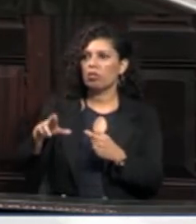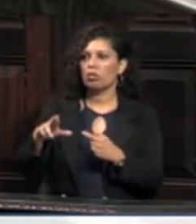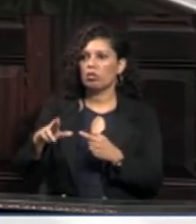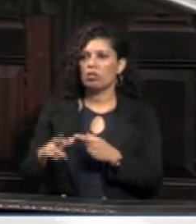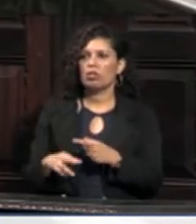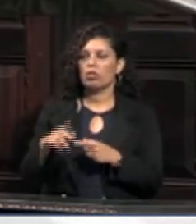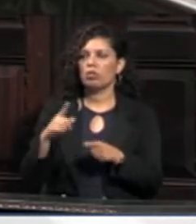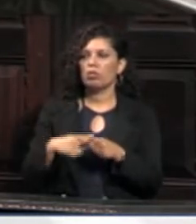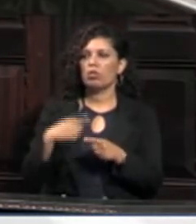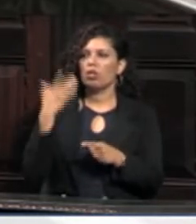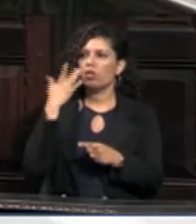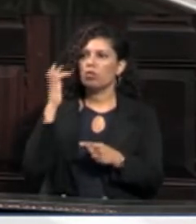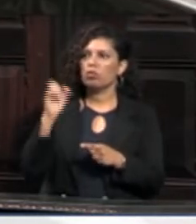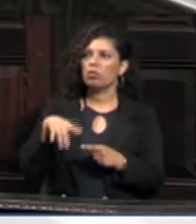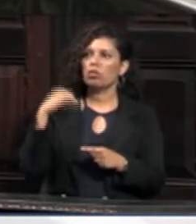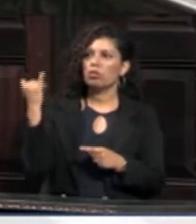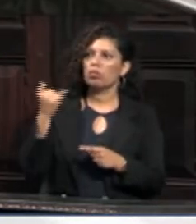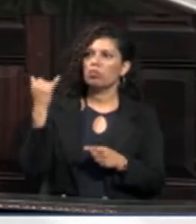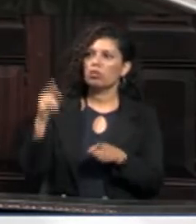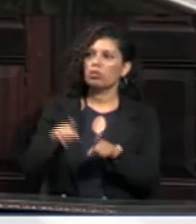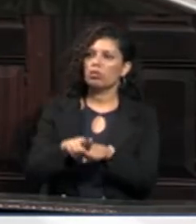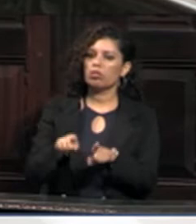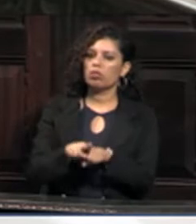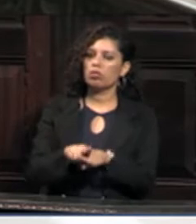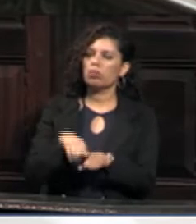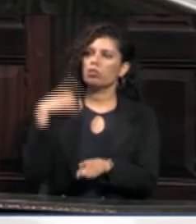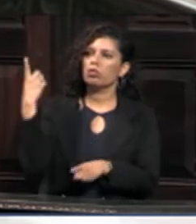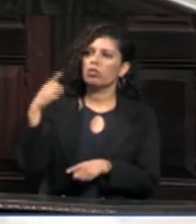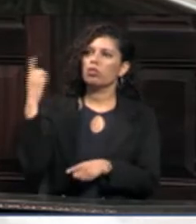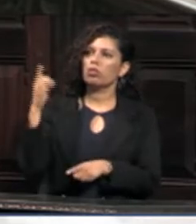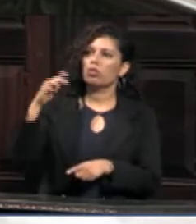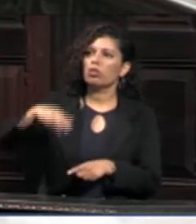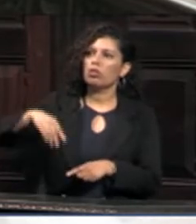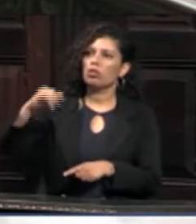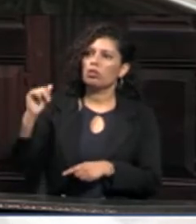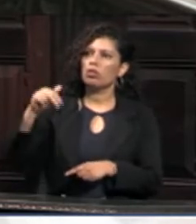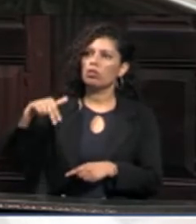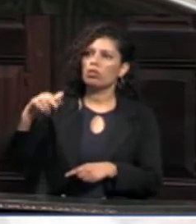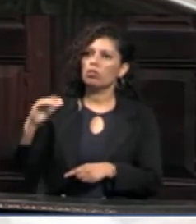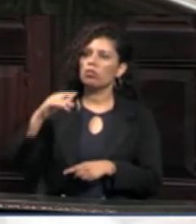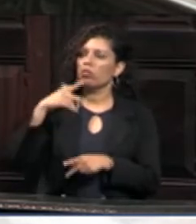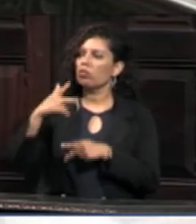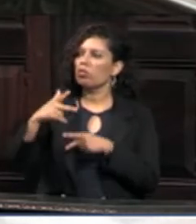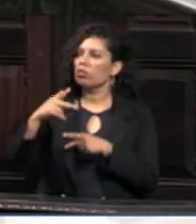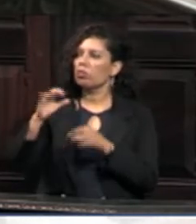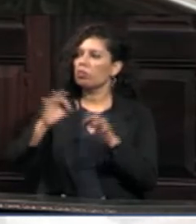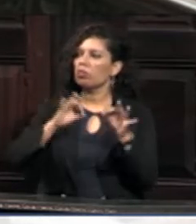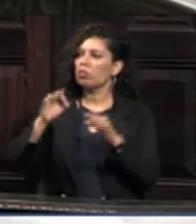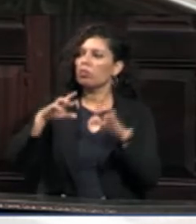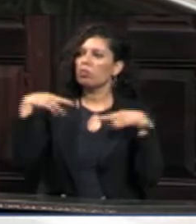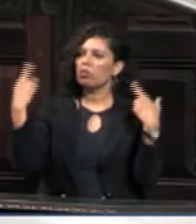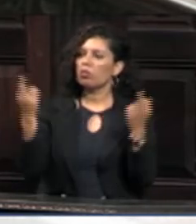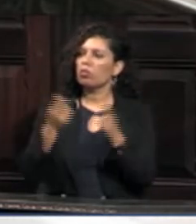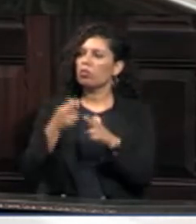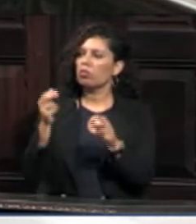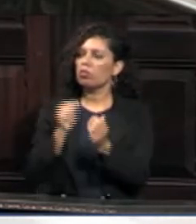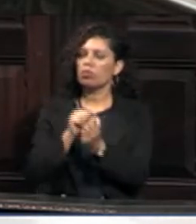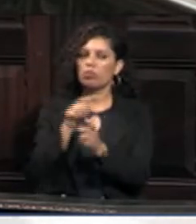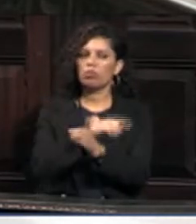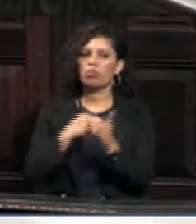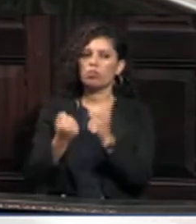seria importante também, deputado Mink, fazer uma audiência pública para discutir com os setores se isso